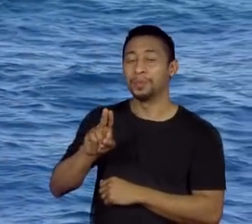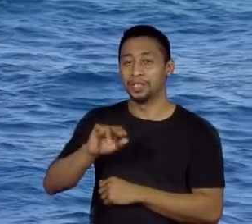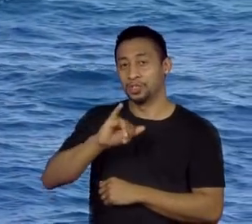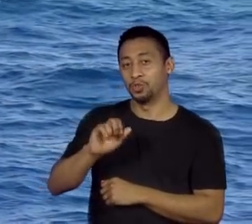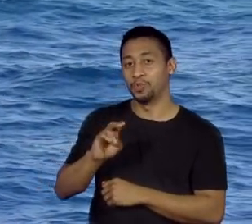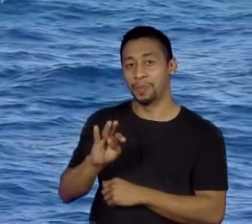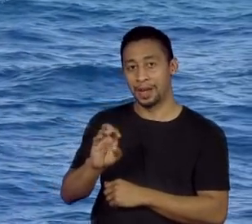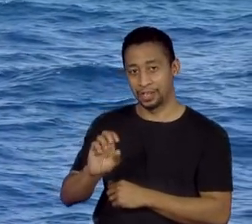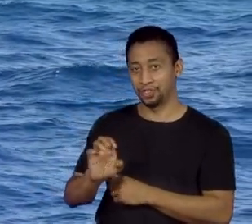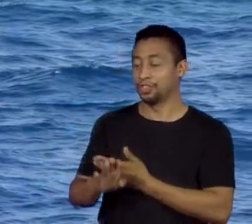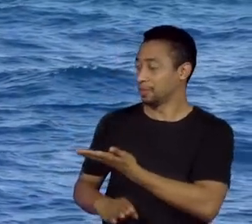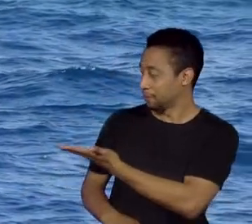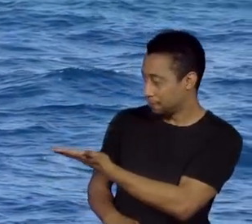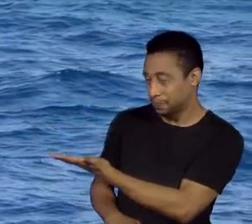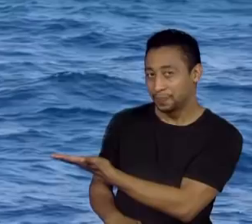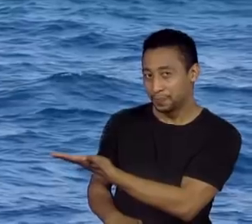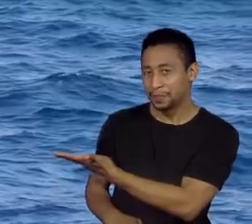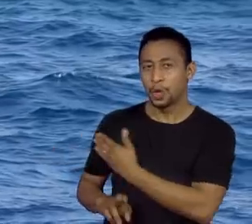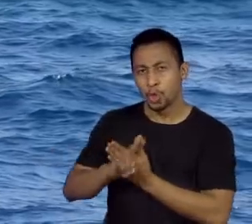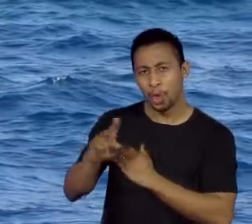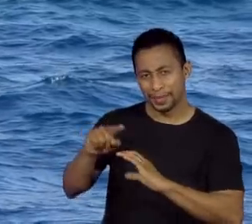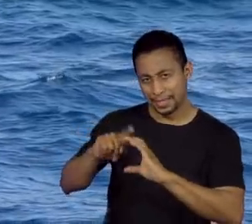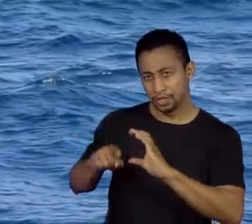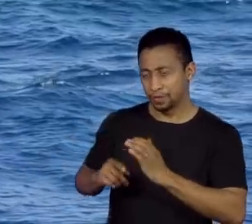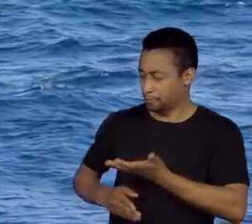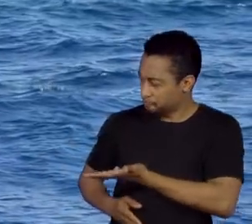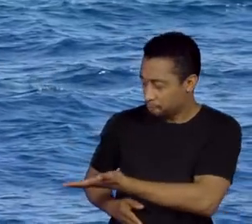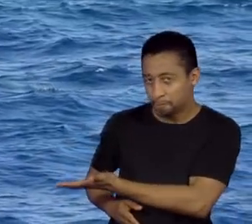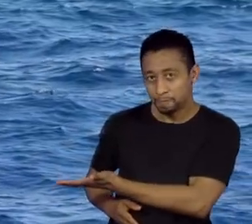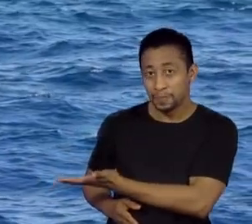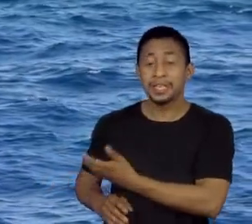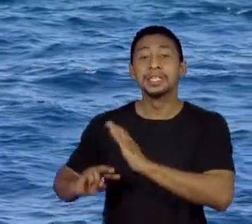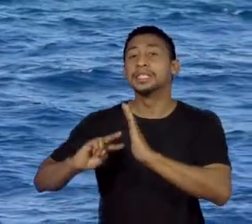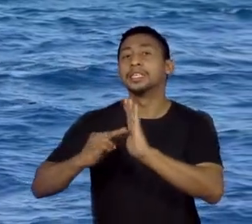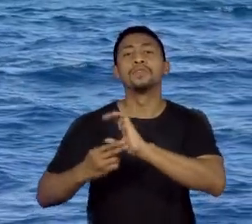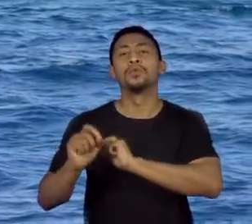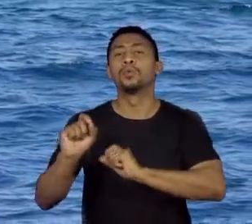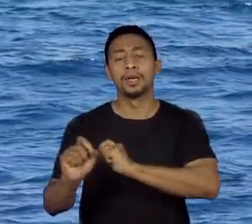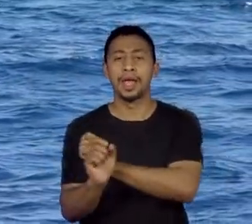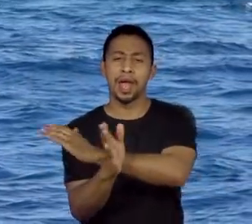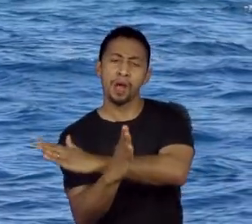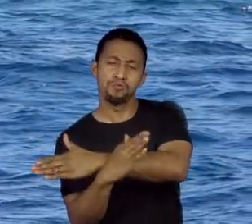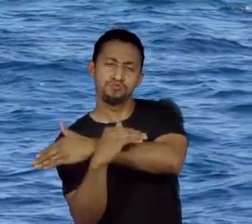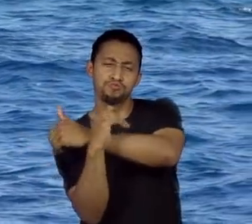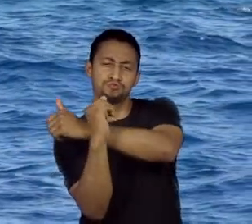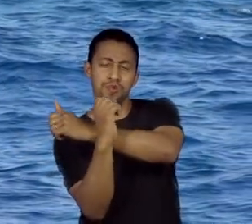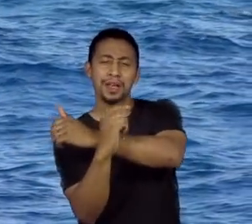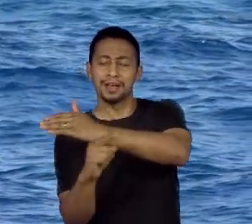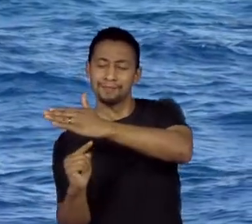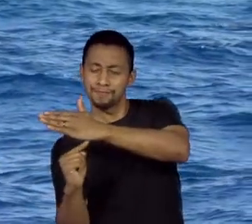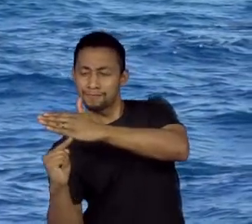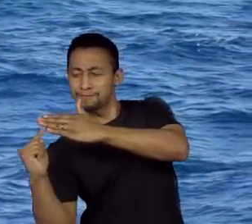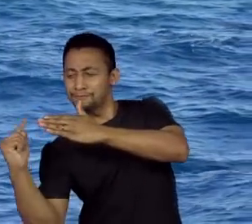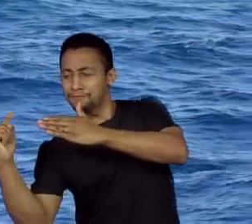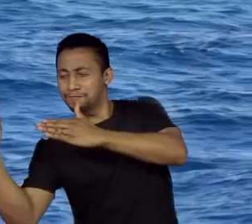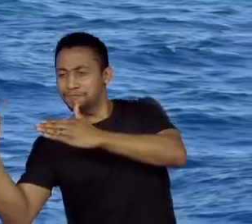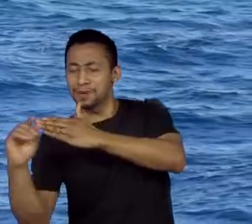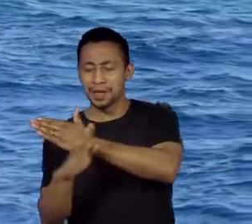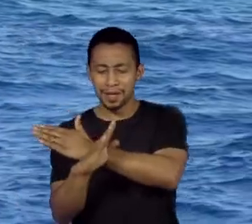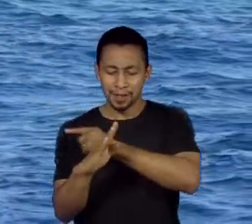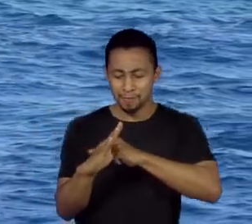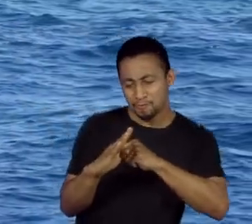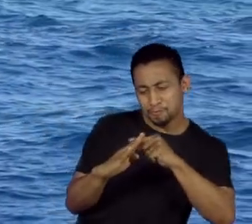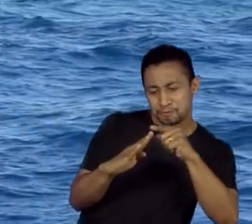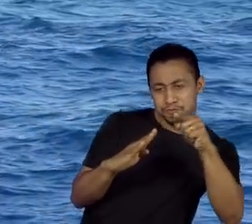Megaptera novaeangli, né? Então esse Megaptera significa grande asas. As nadadeiras peitorais que elas utilizam para fazer os movimentos,